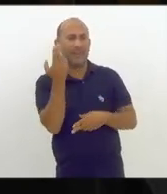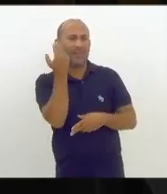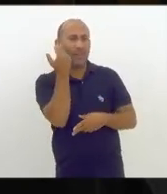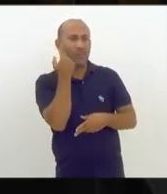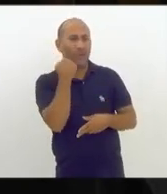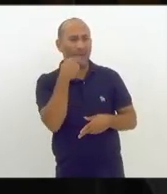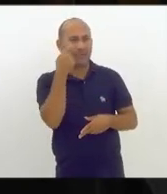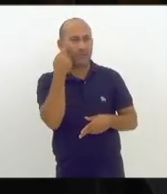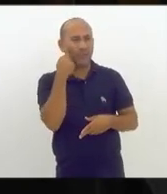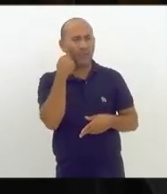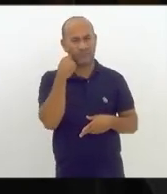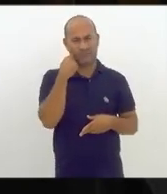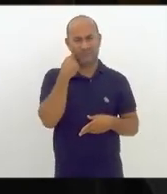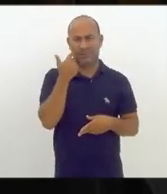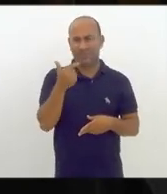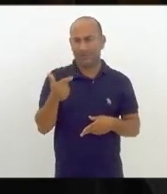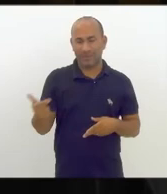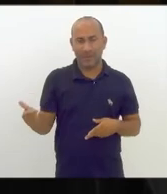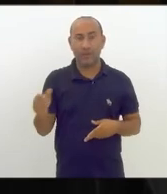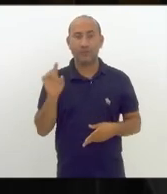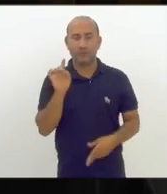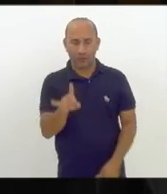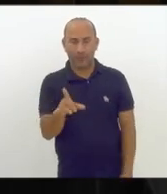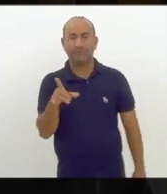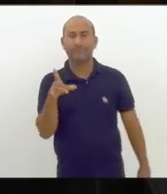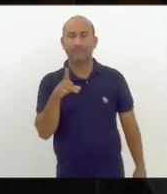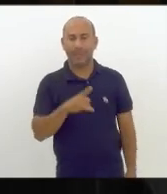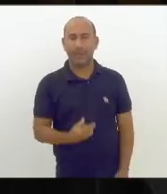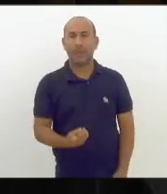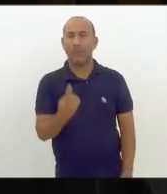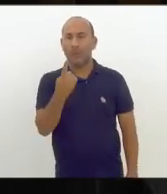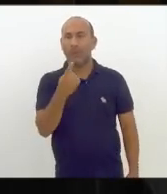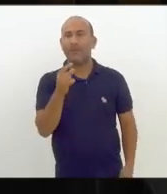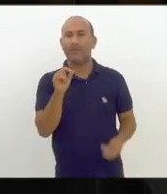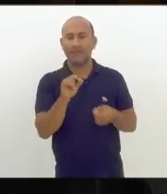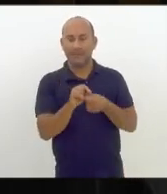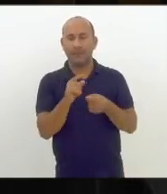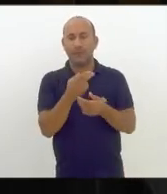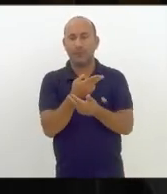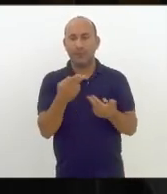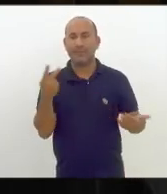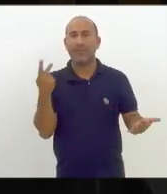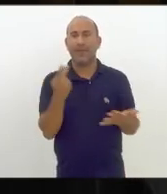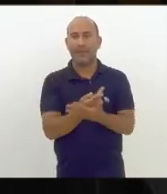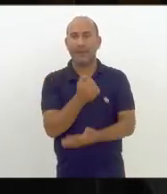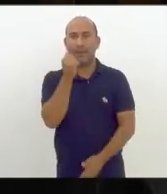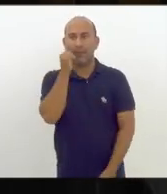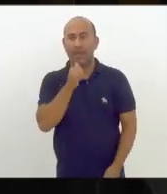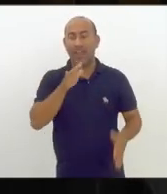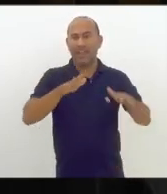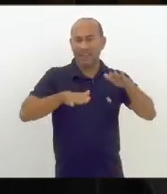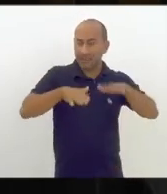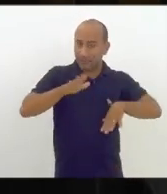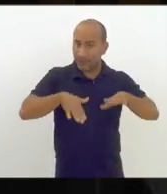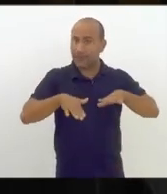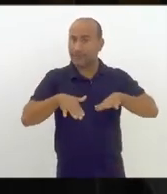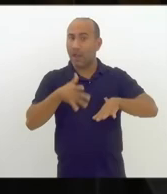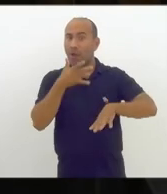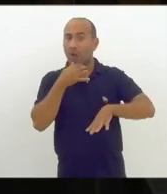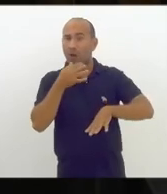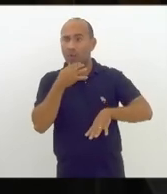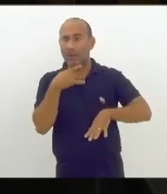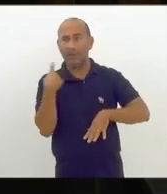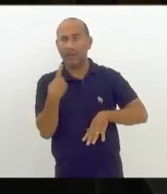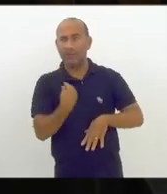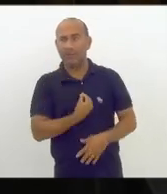tantas outras coisas. Não tem. Só tem do homem fazendo isso com a mulher. E, às vezes, são homens... que a gente convive